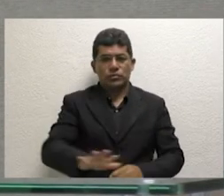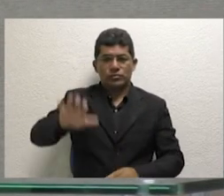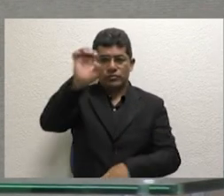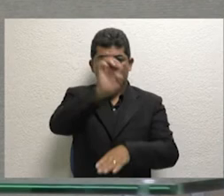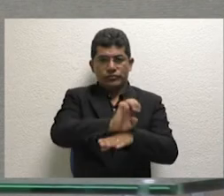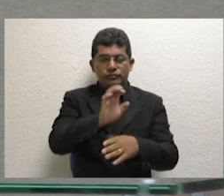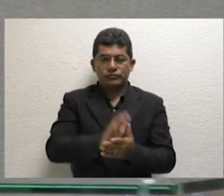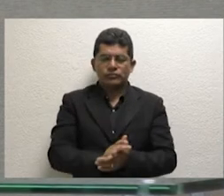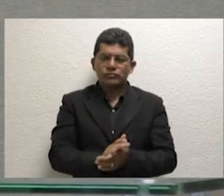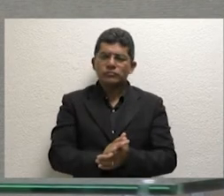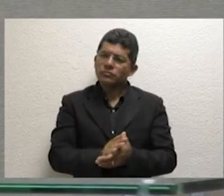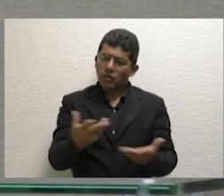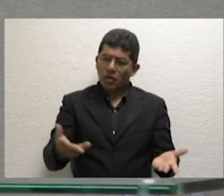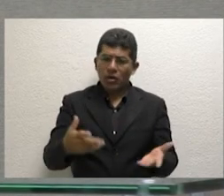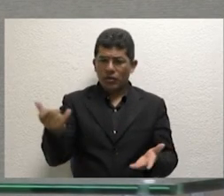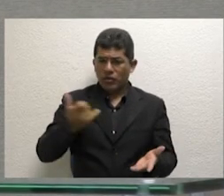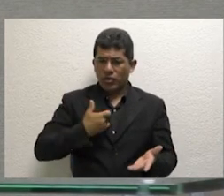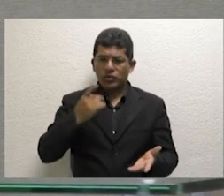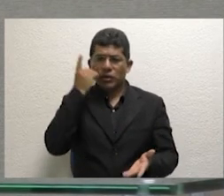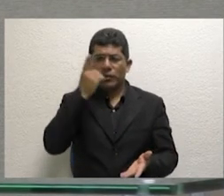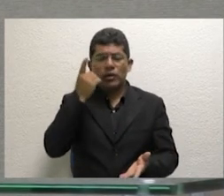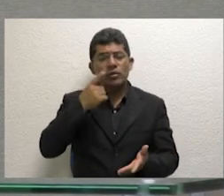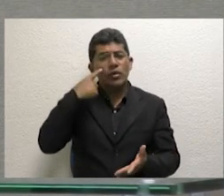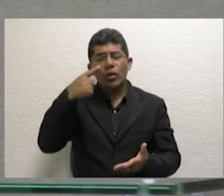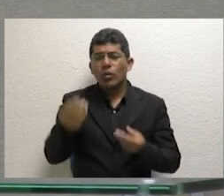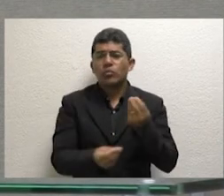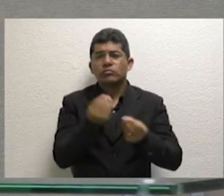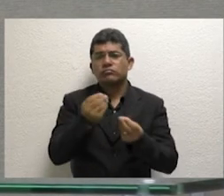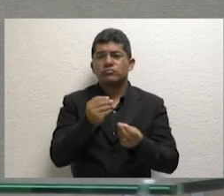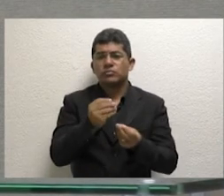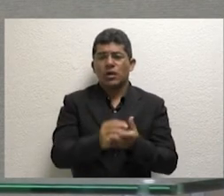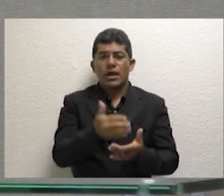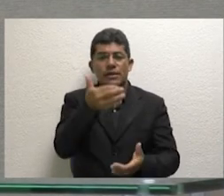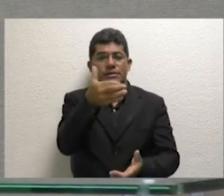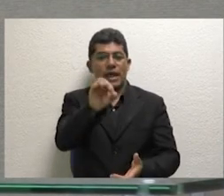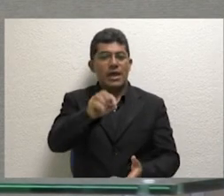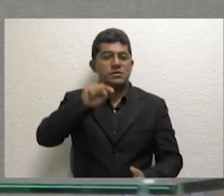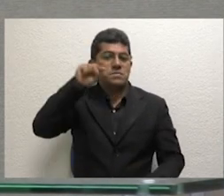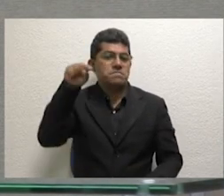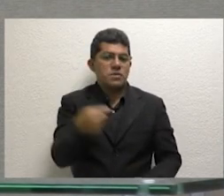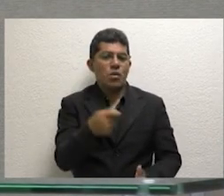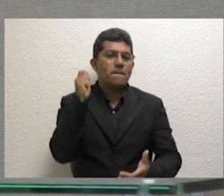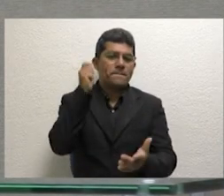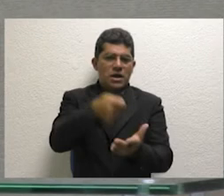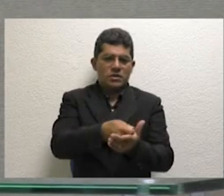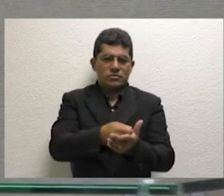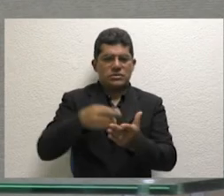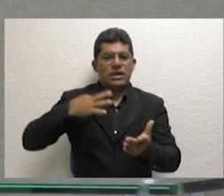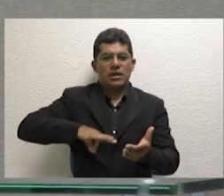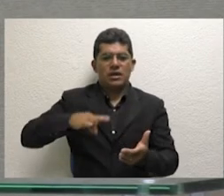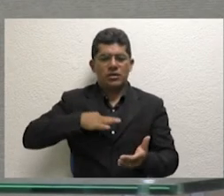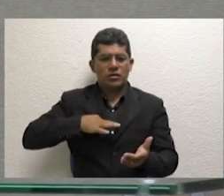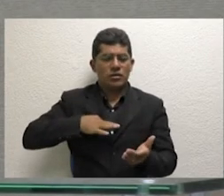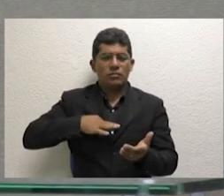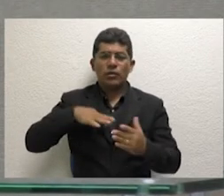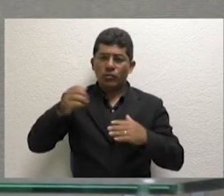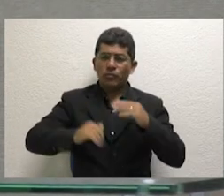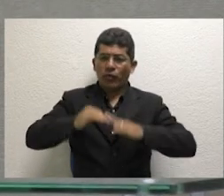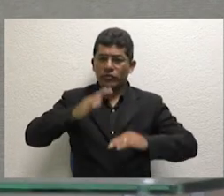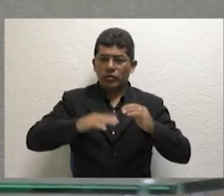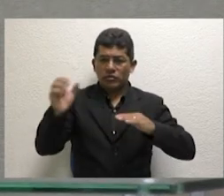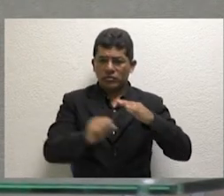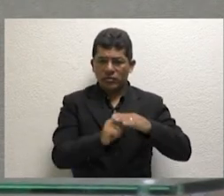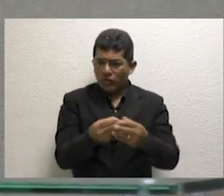arrume um profissional que saiba alimentar eu pago 10 mil reais aí eu disse como não tem